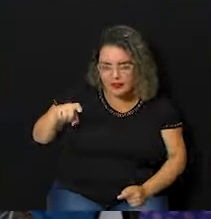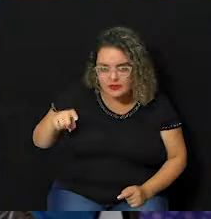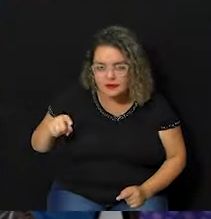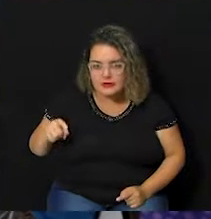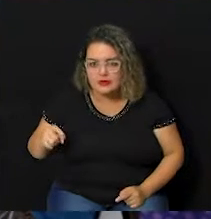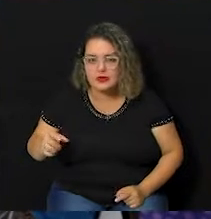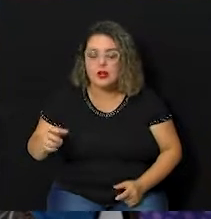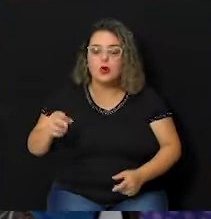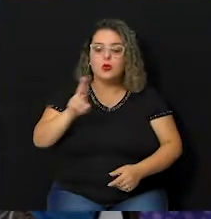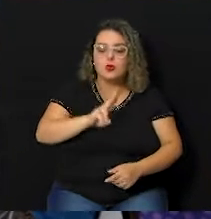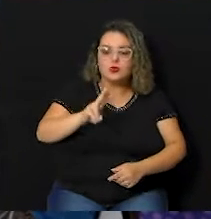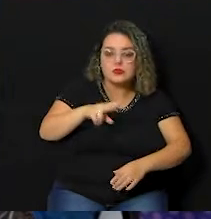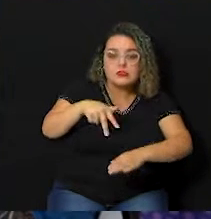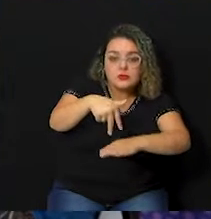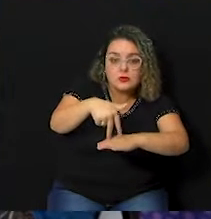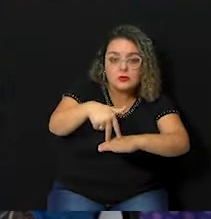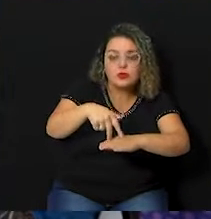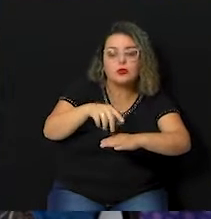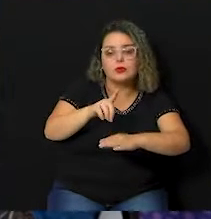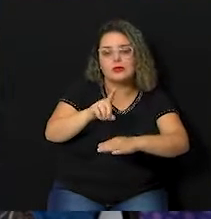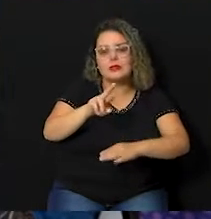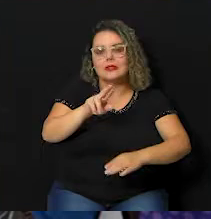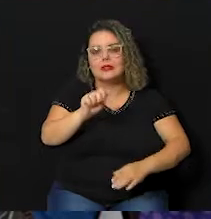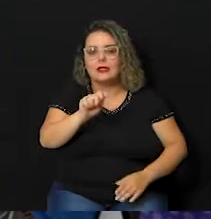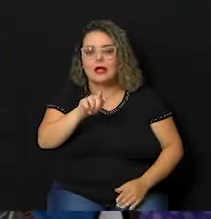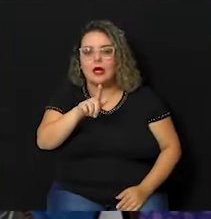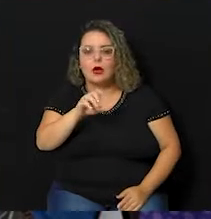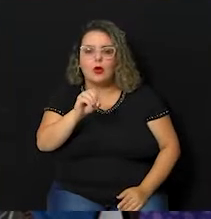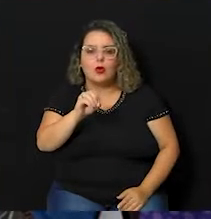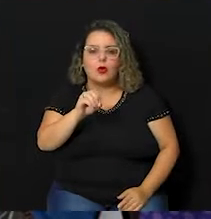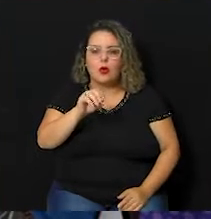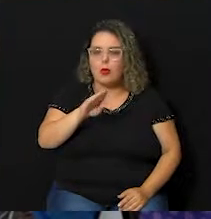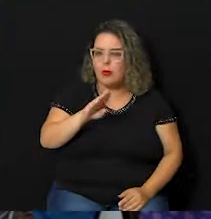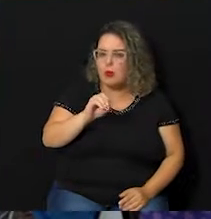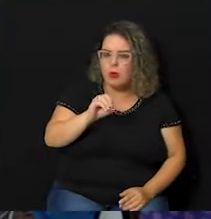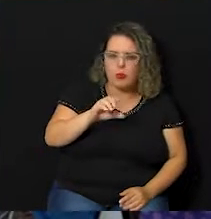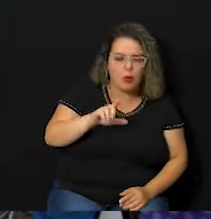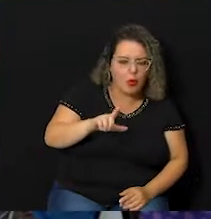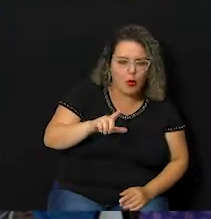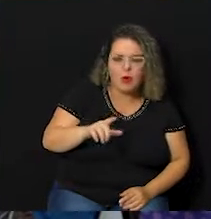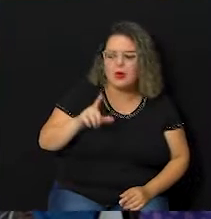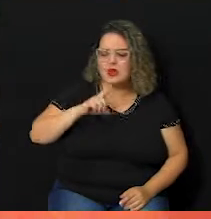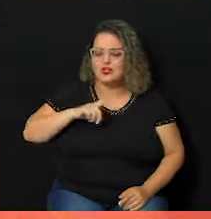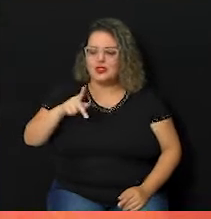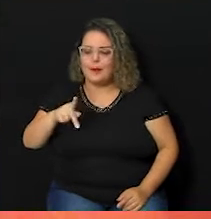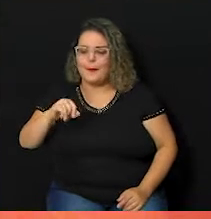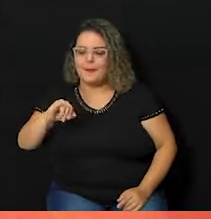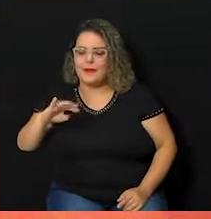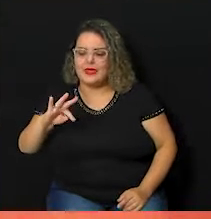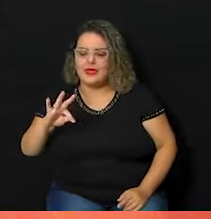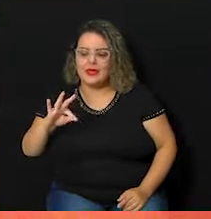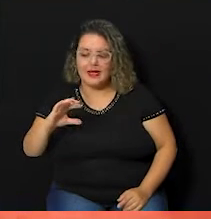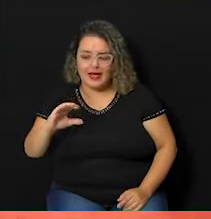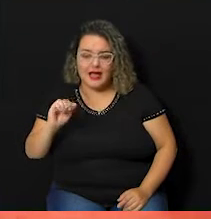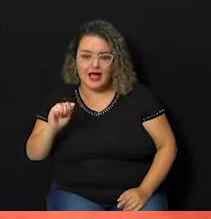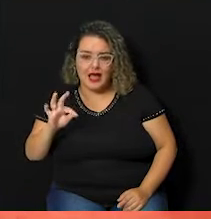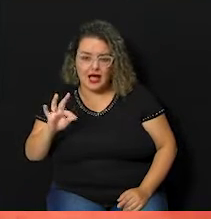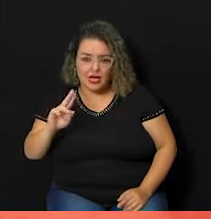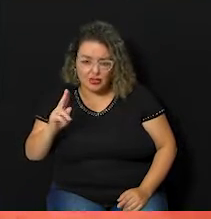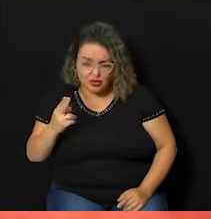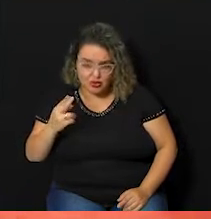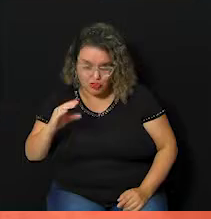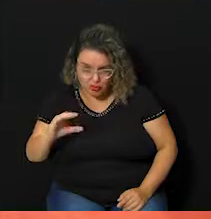do Jornada das Estrelas, Matrix, e foi. Tinha Pikachu no meio, era uma doideira. Agora um